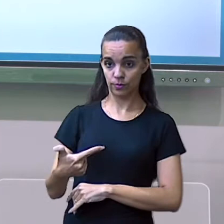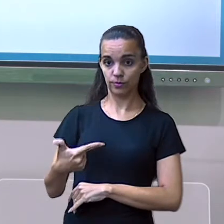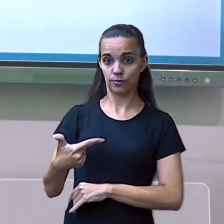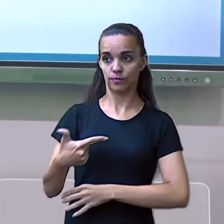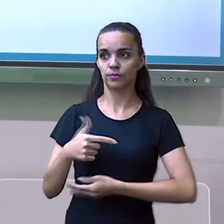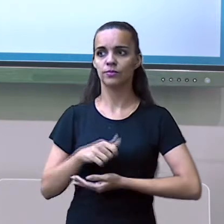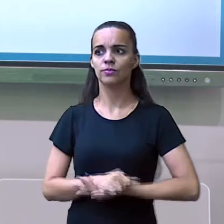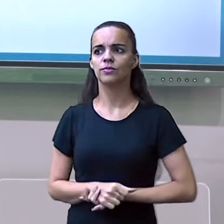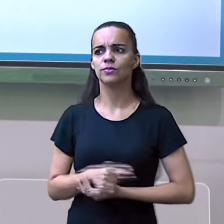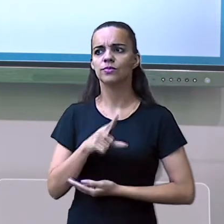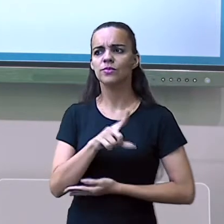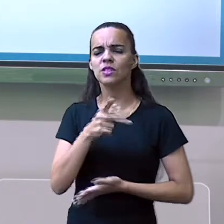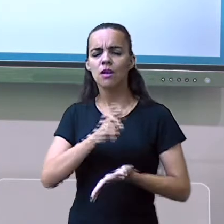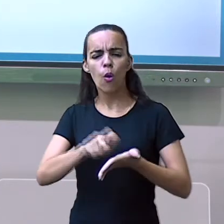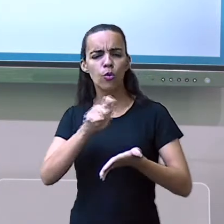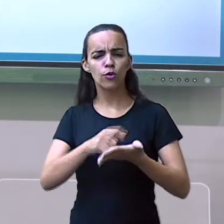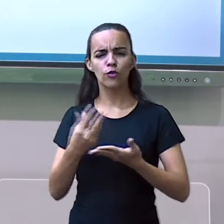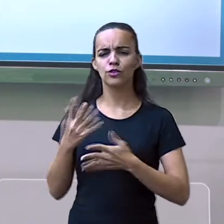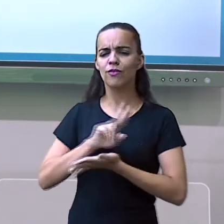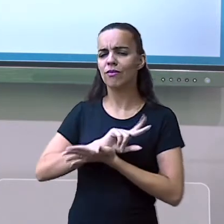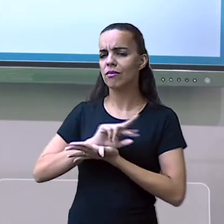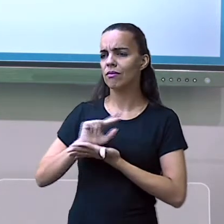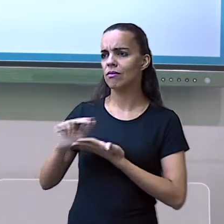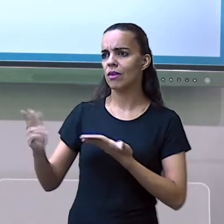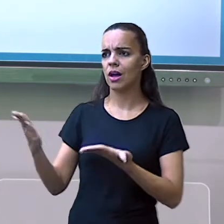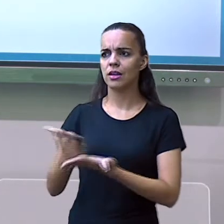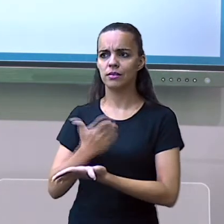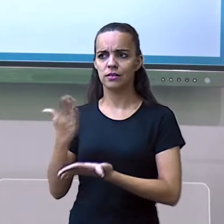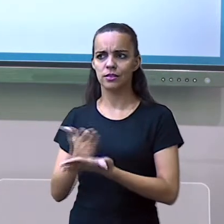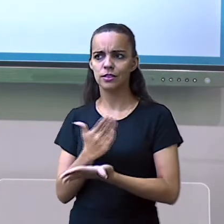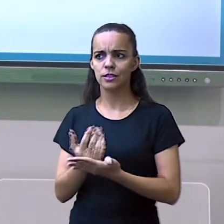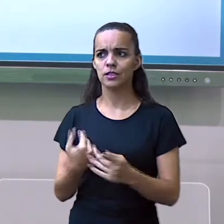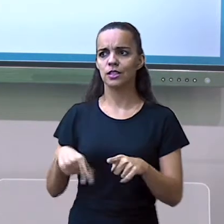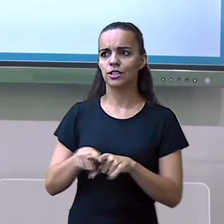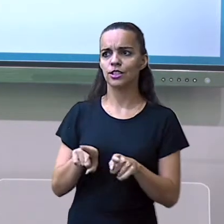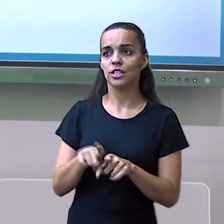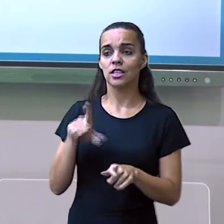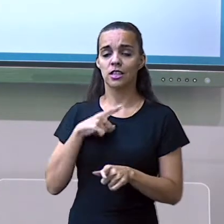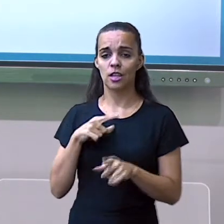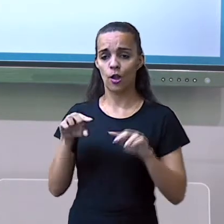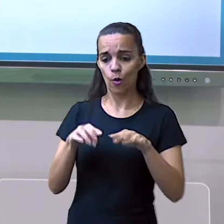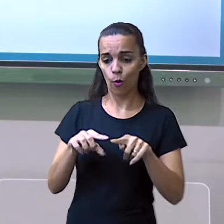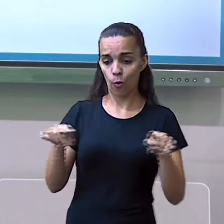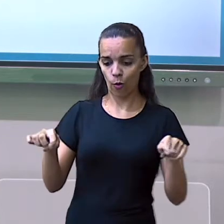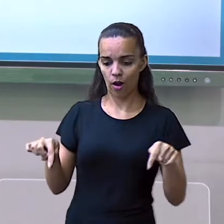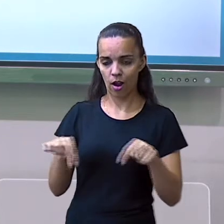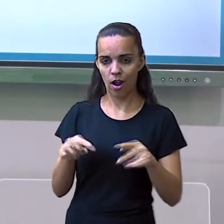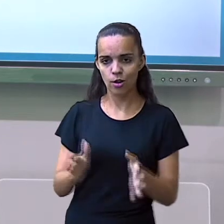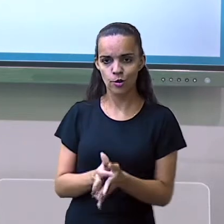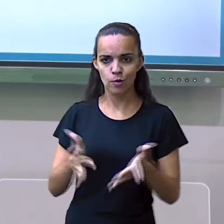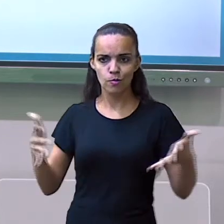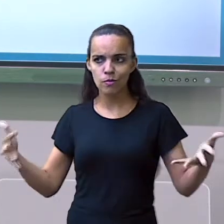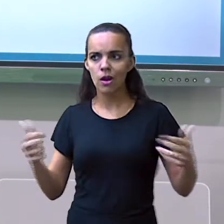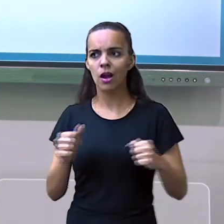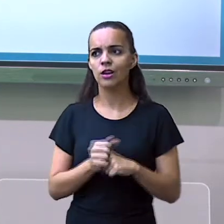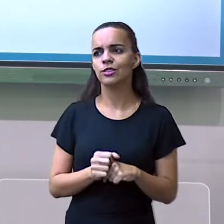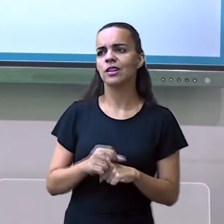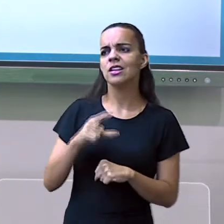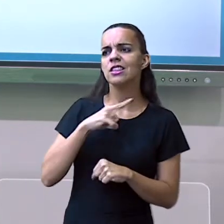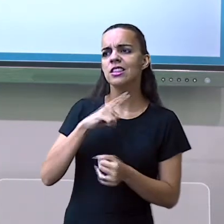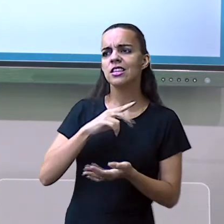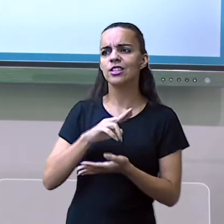1982. Autor de muitos livros de literatura, como Caixa Mágica de Surpresa, Um Curioso